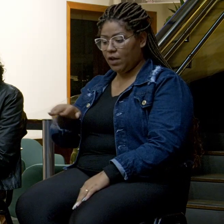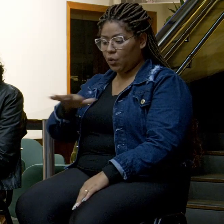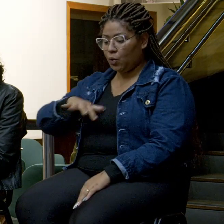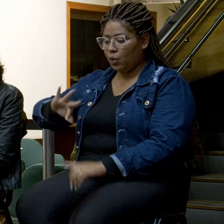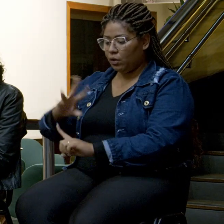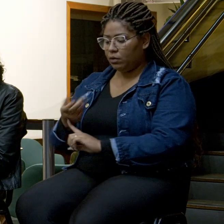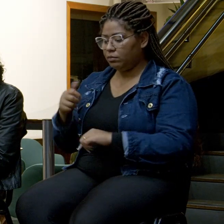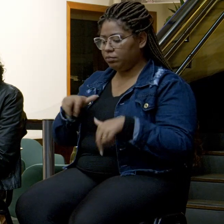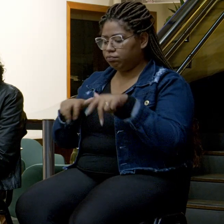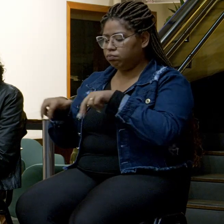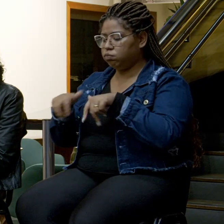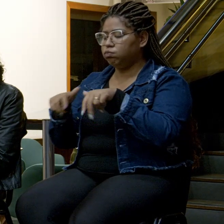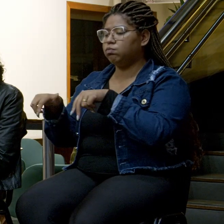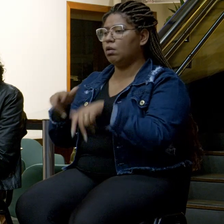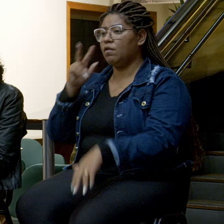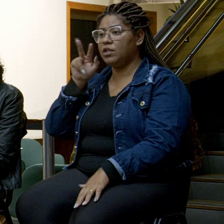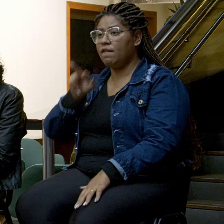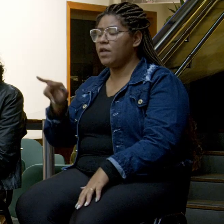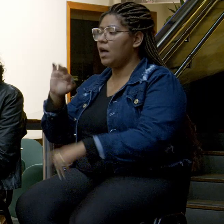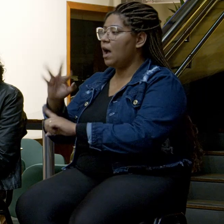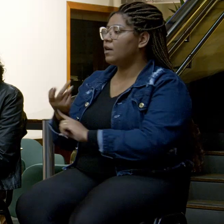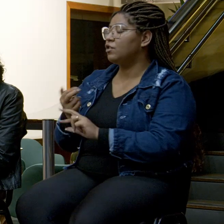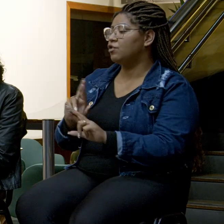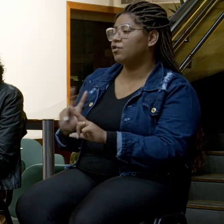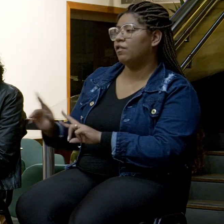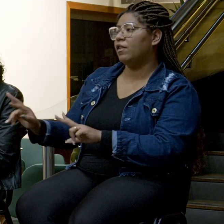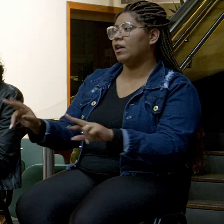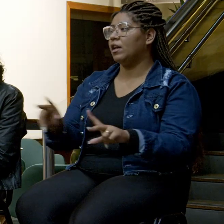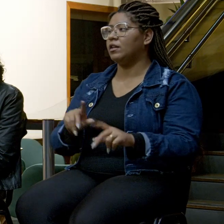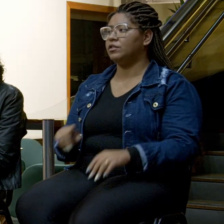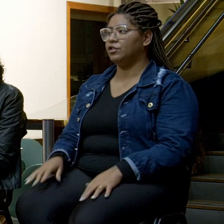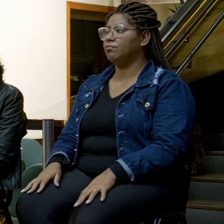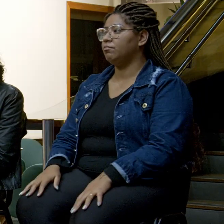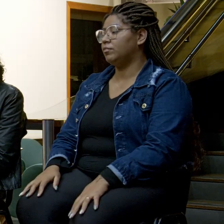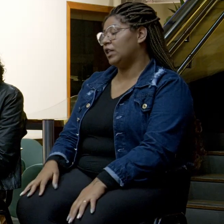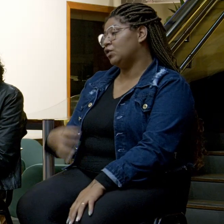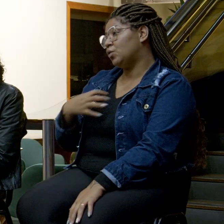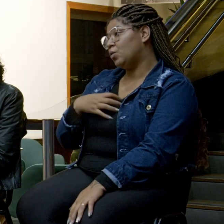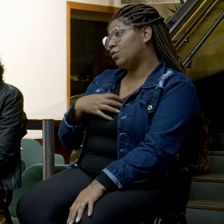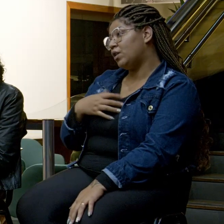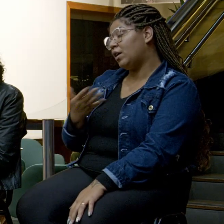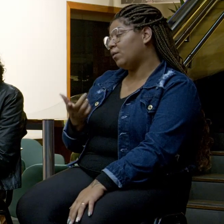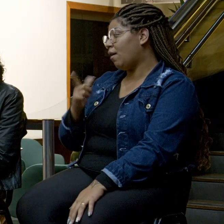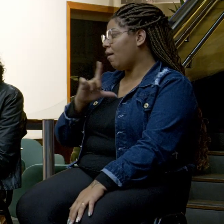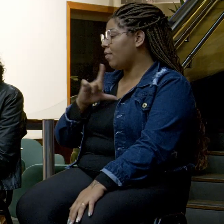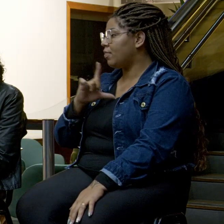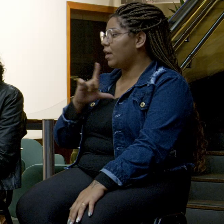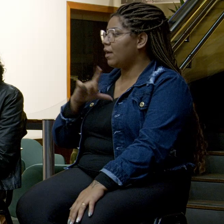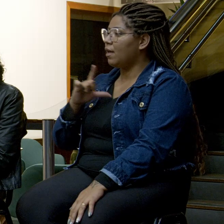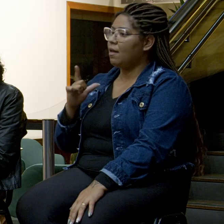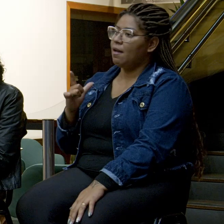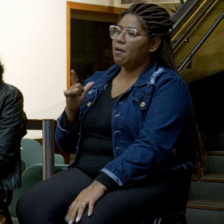corpo maior de trabalhos, acho que de alguma maneira é ter, até nessa dimensão